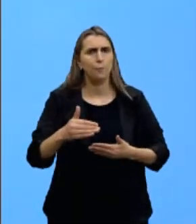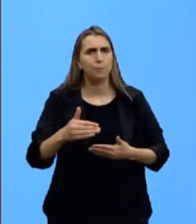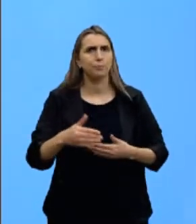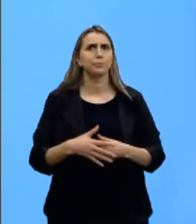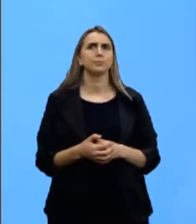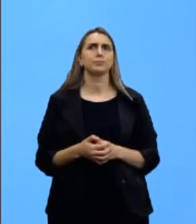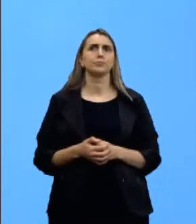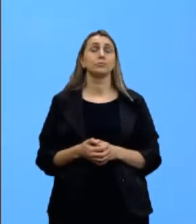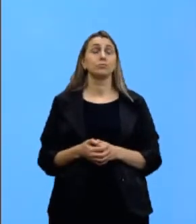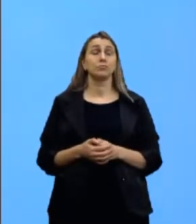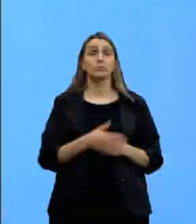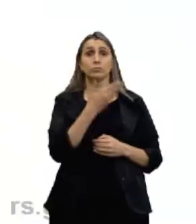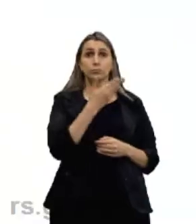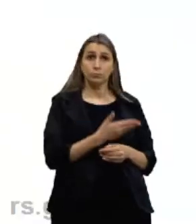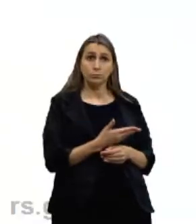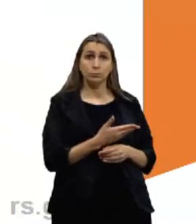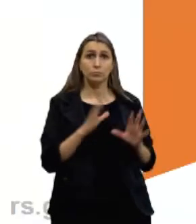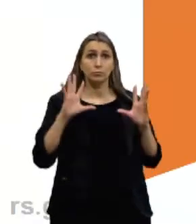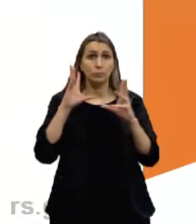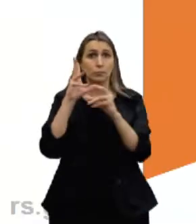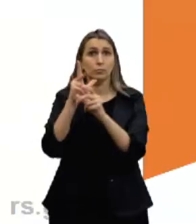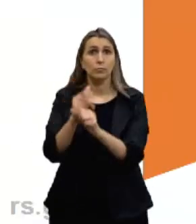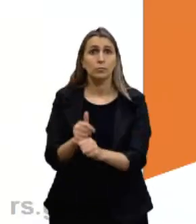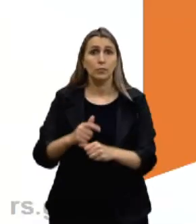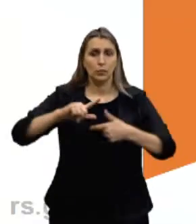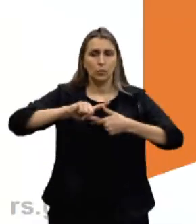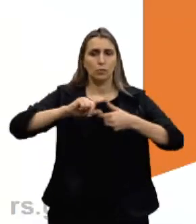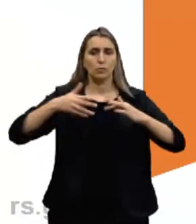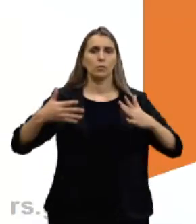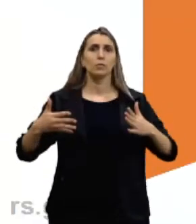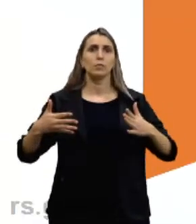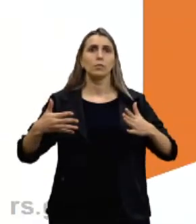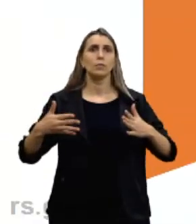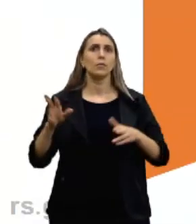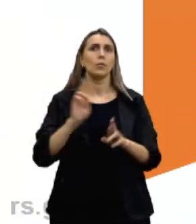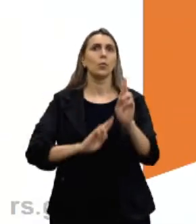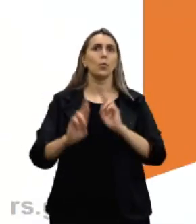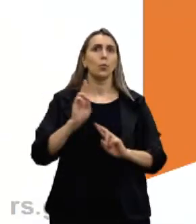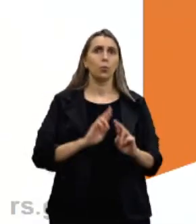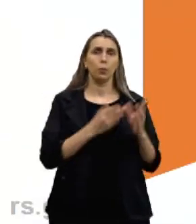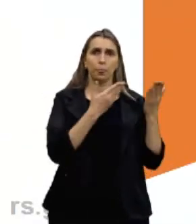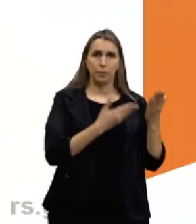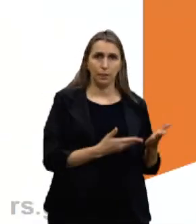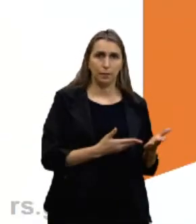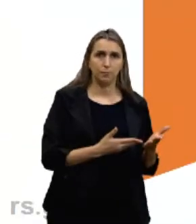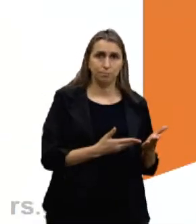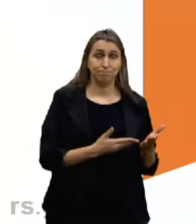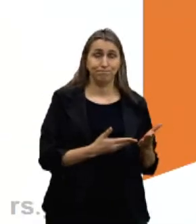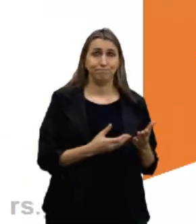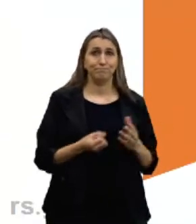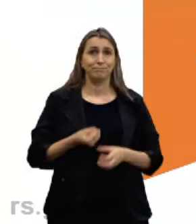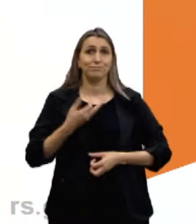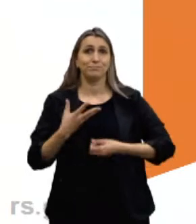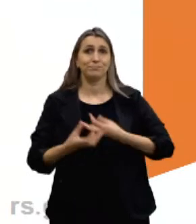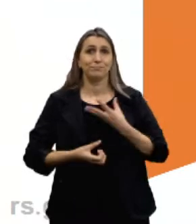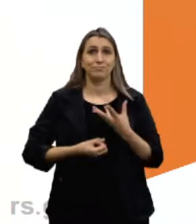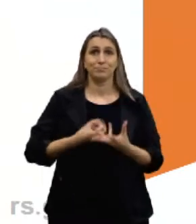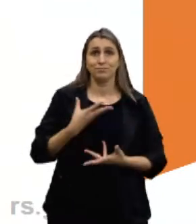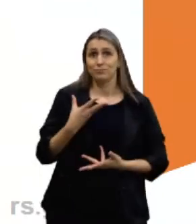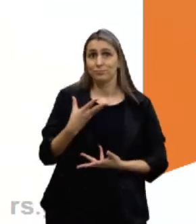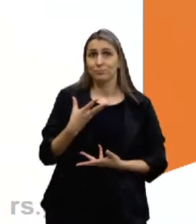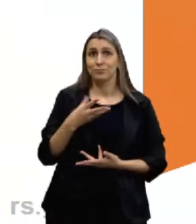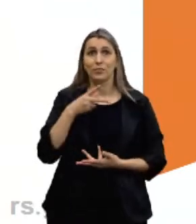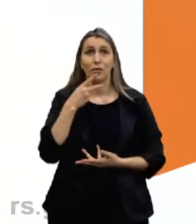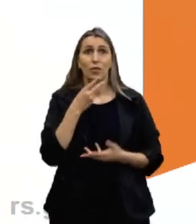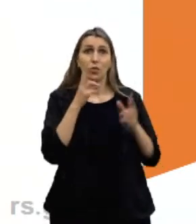questões tá legal então isso que seria um resumão do Romantismo tá em relação à poesia a gente pode